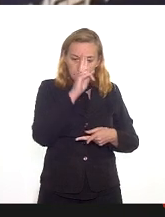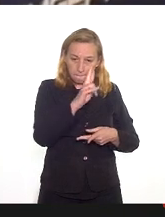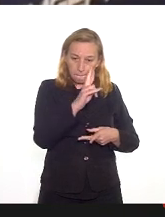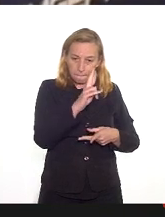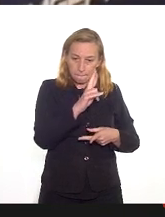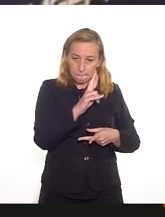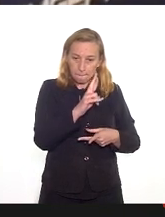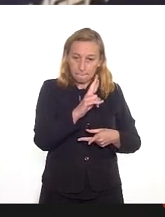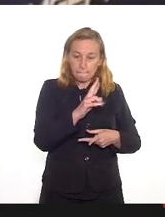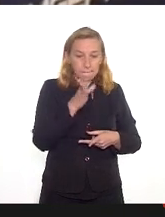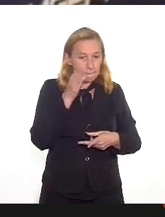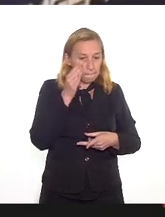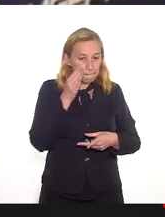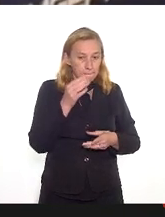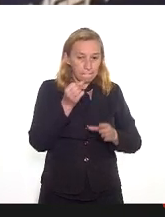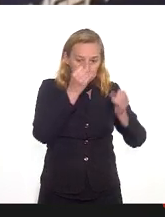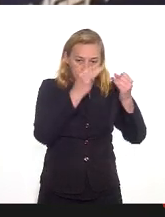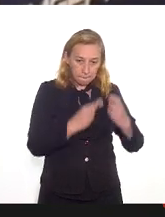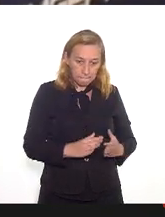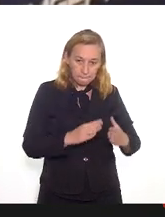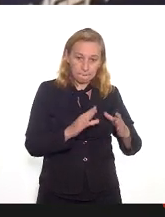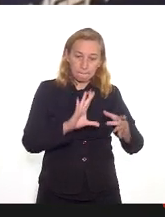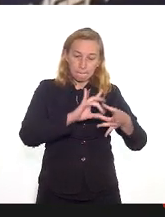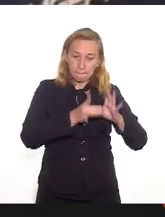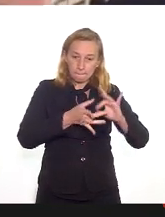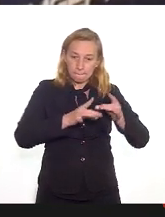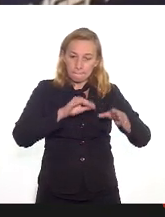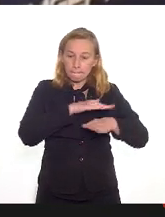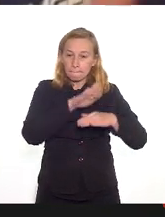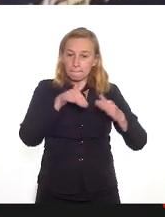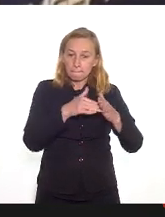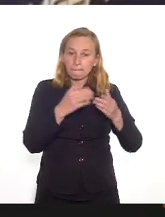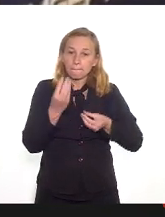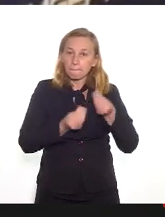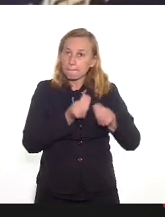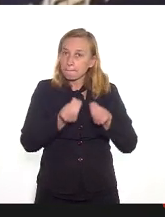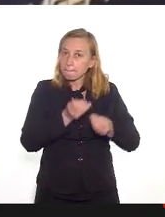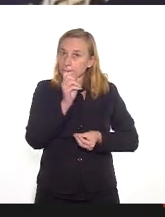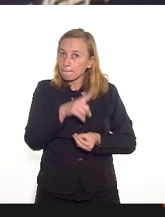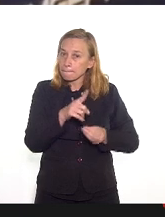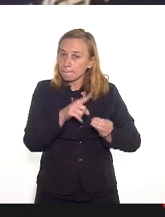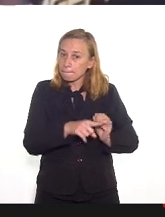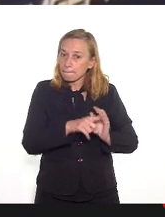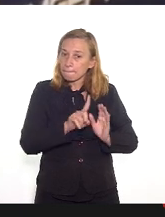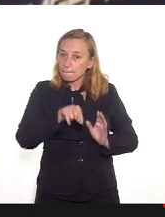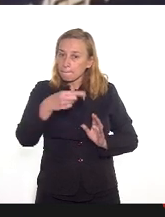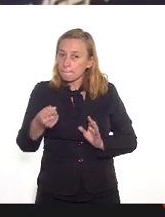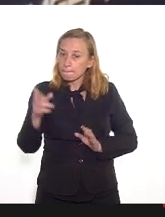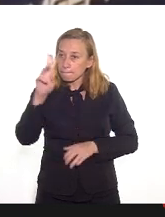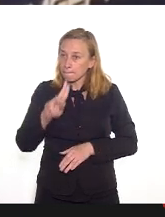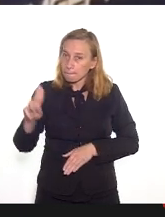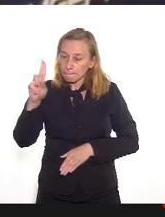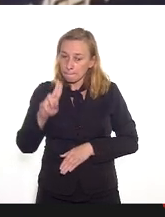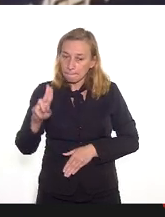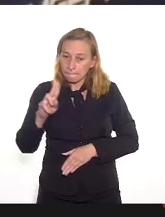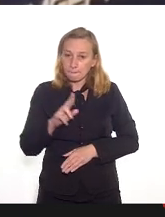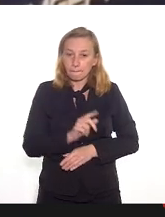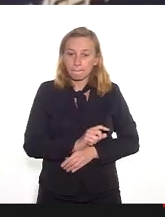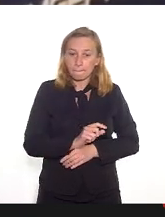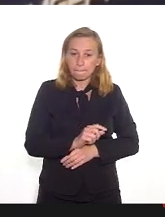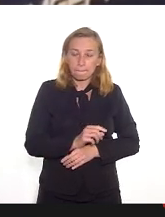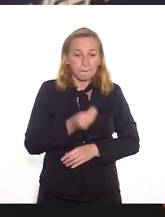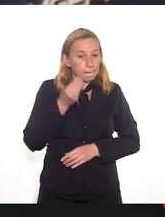achar interessante, para explicar esse contexto todo e como a UERJ, conforme as outras universidades, acredito que ele já tem até